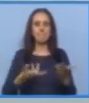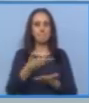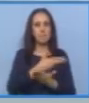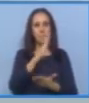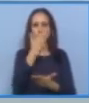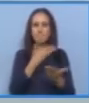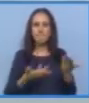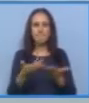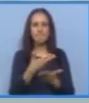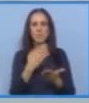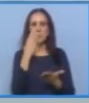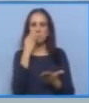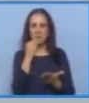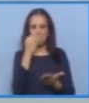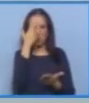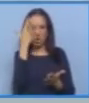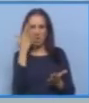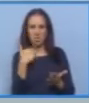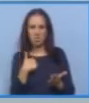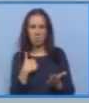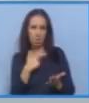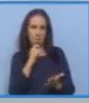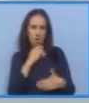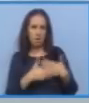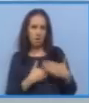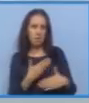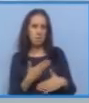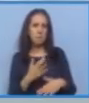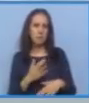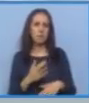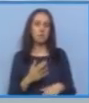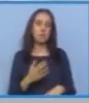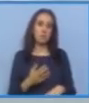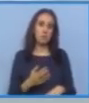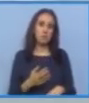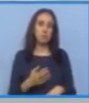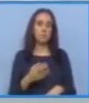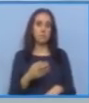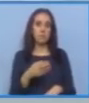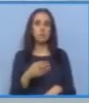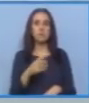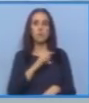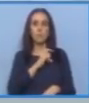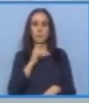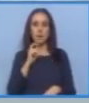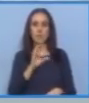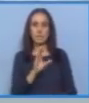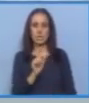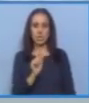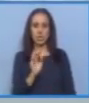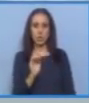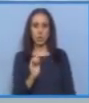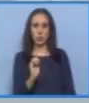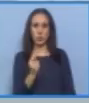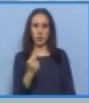com eles, dizer, acham que isto é maluqueira ou que isto tem pernas para andar? De repente bater à porta de um padre jesuíta, começar